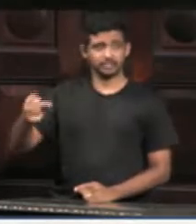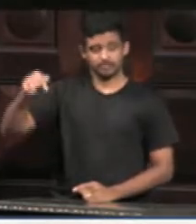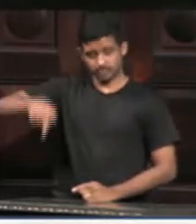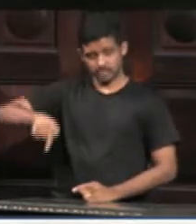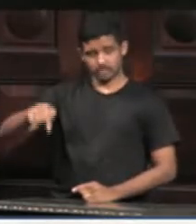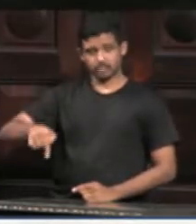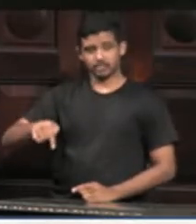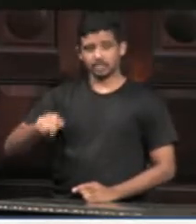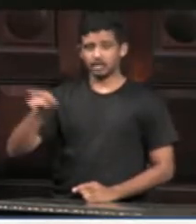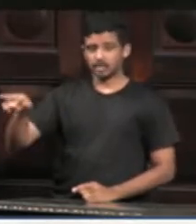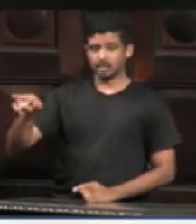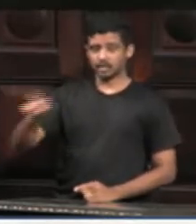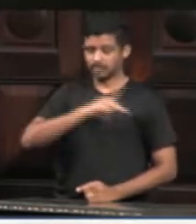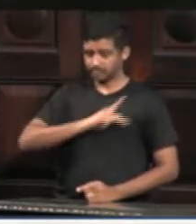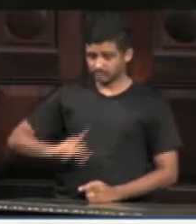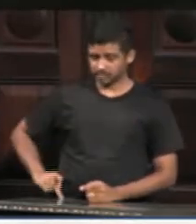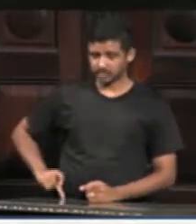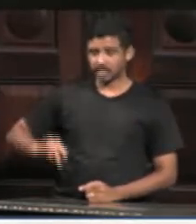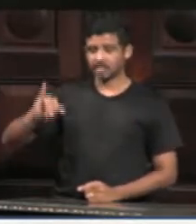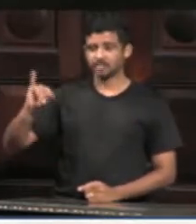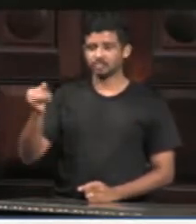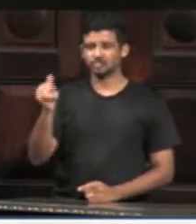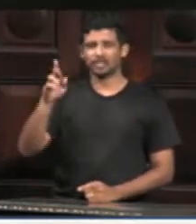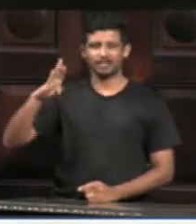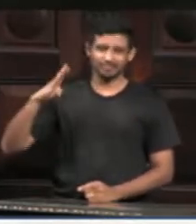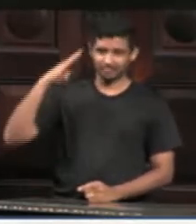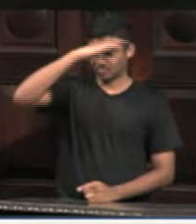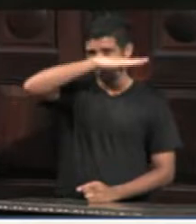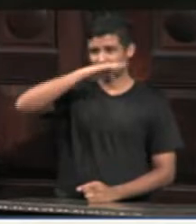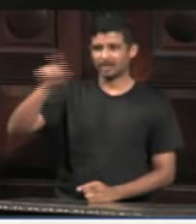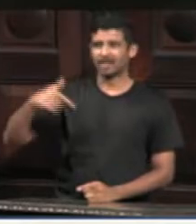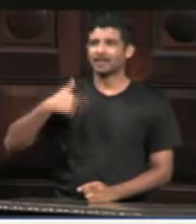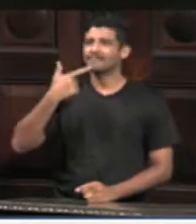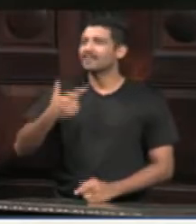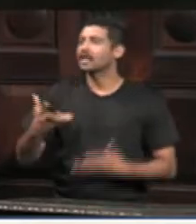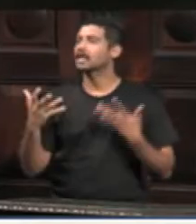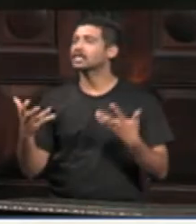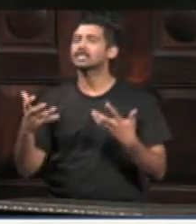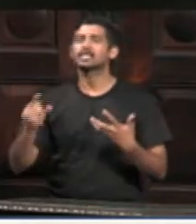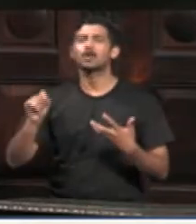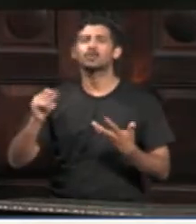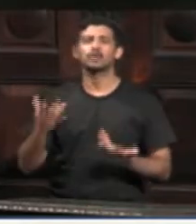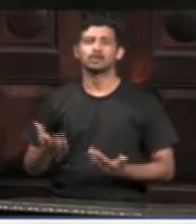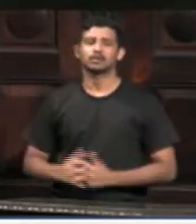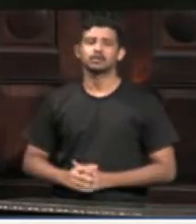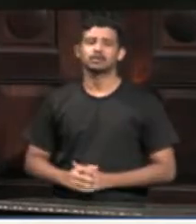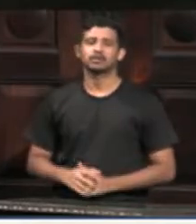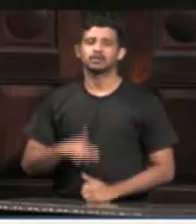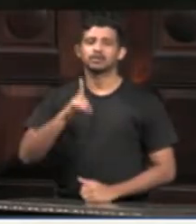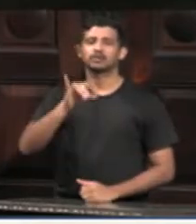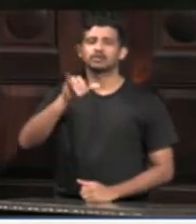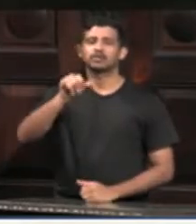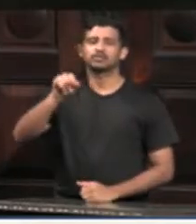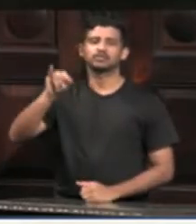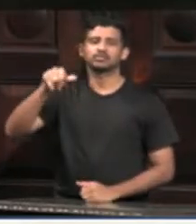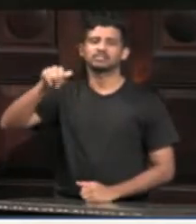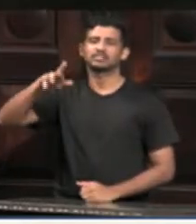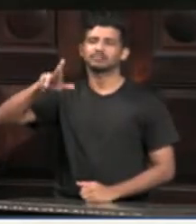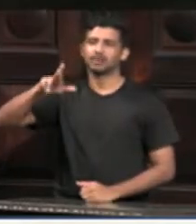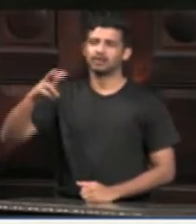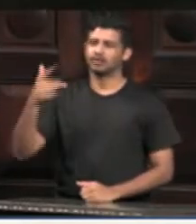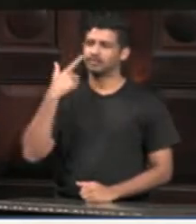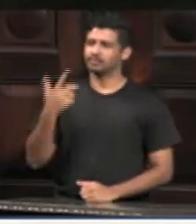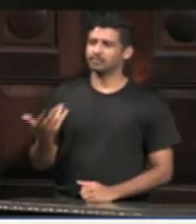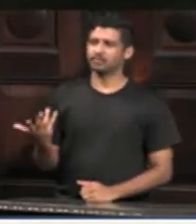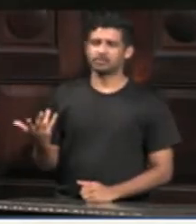Jair Bolsonaro deu uma entrevista dizendo que pretende dizimar seus adversários políticos.